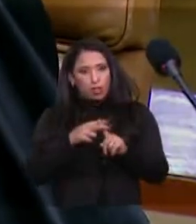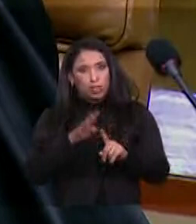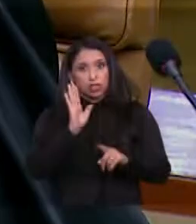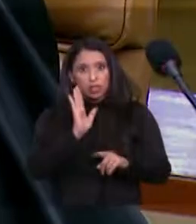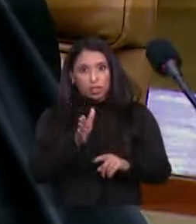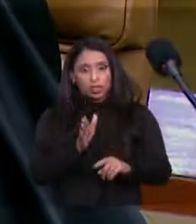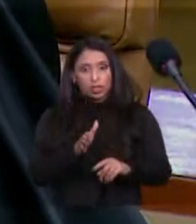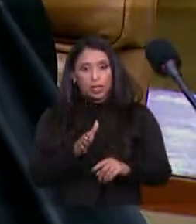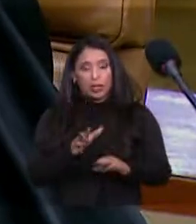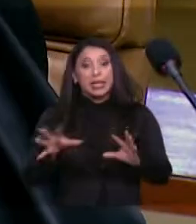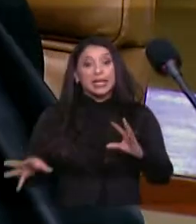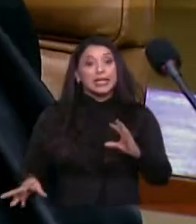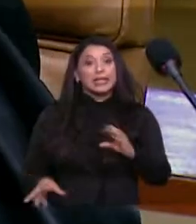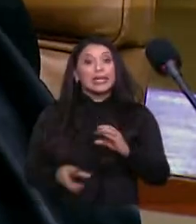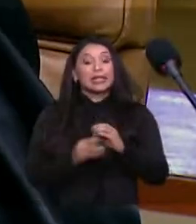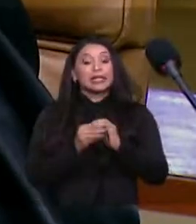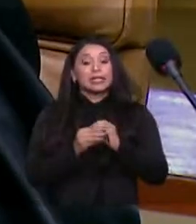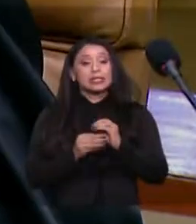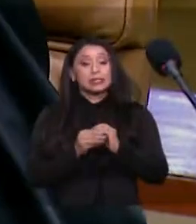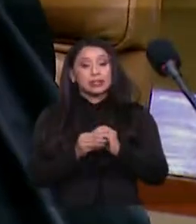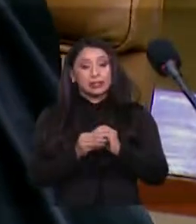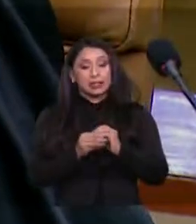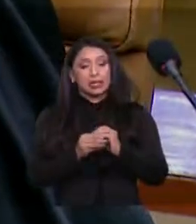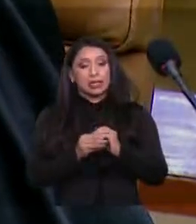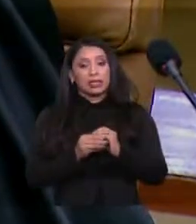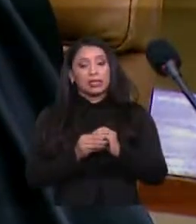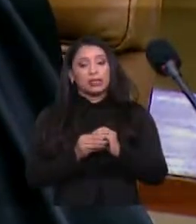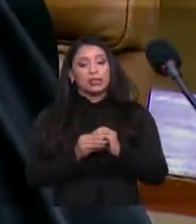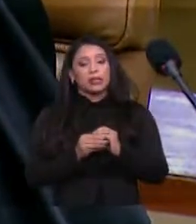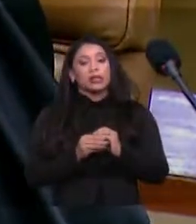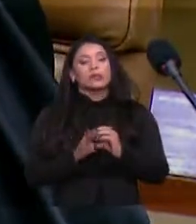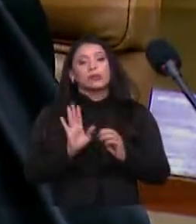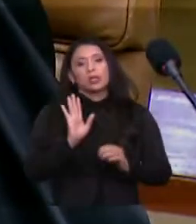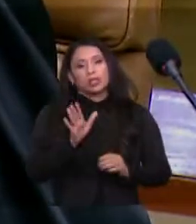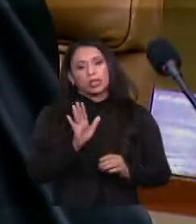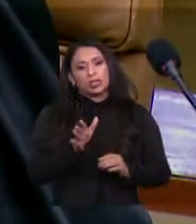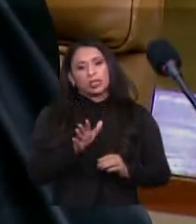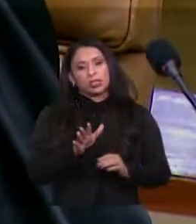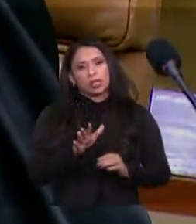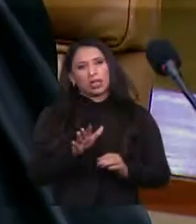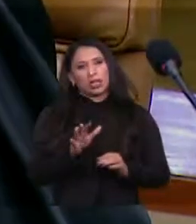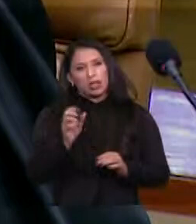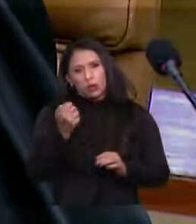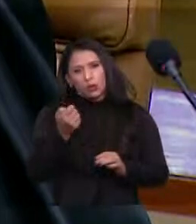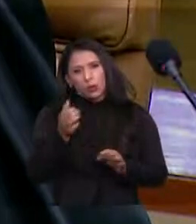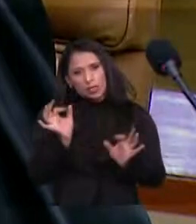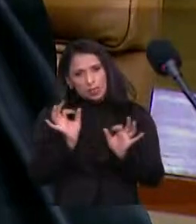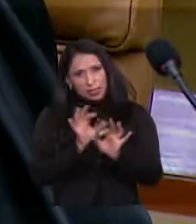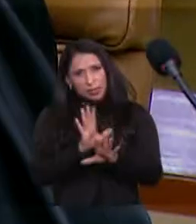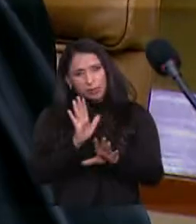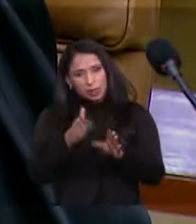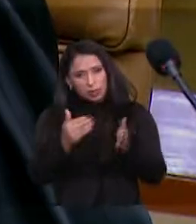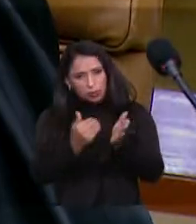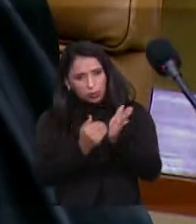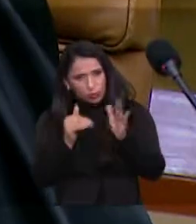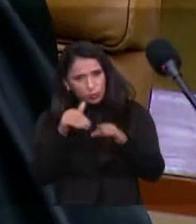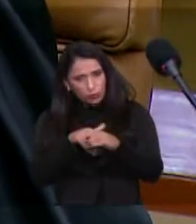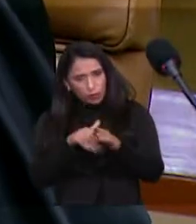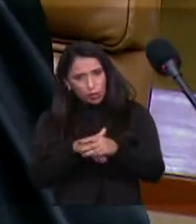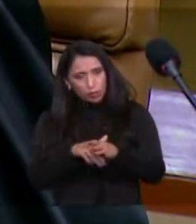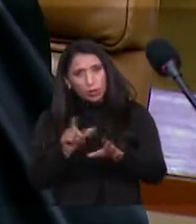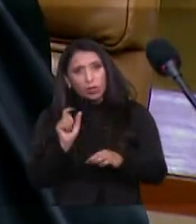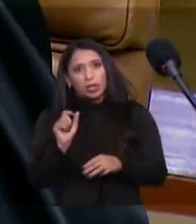voto e acrescentei uma observação a qual voltarei adiante porque já está mais para o final do voto e diz respeito ao